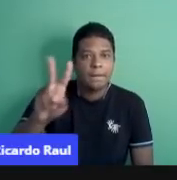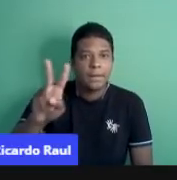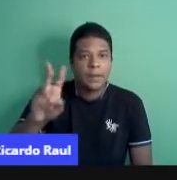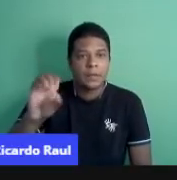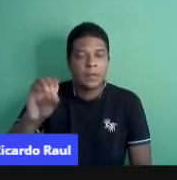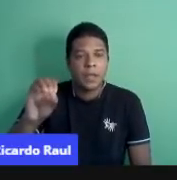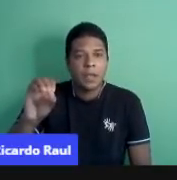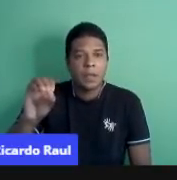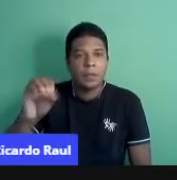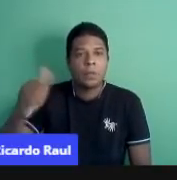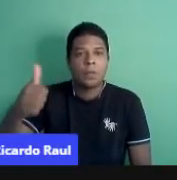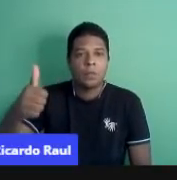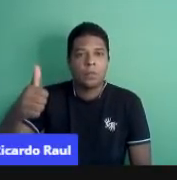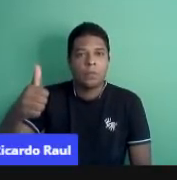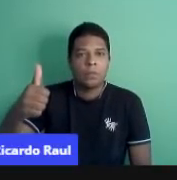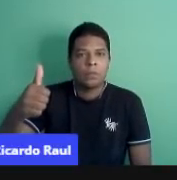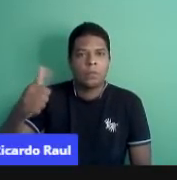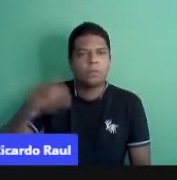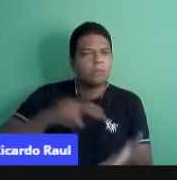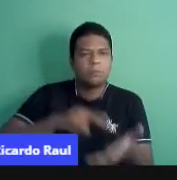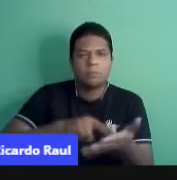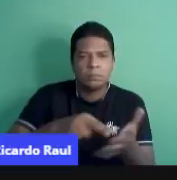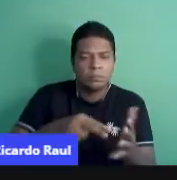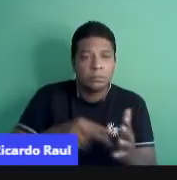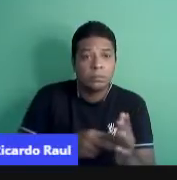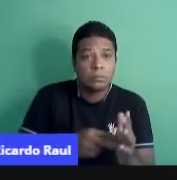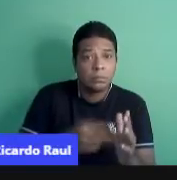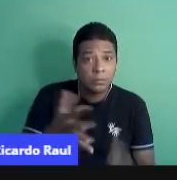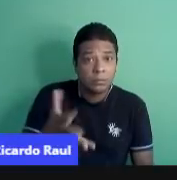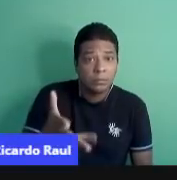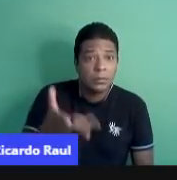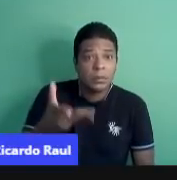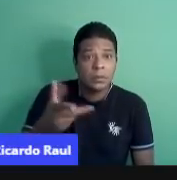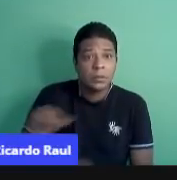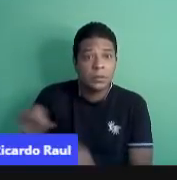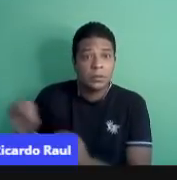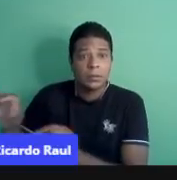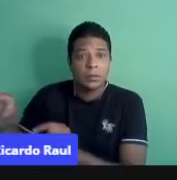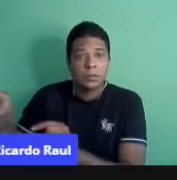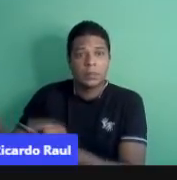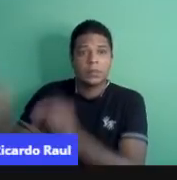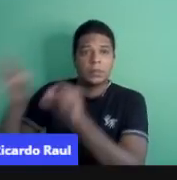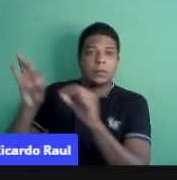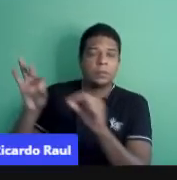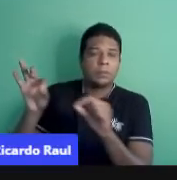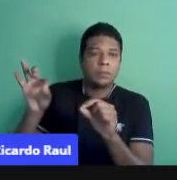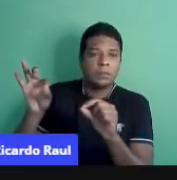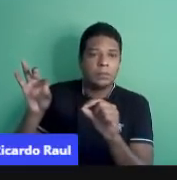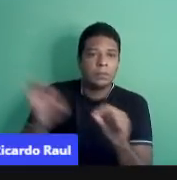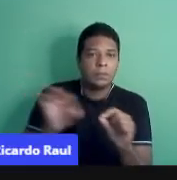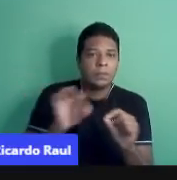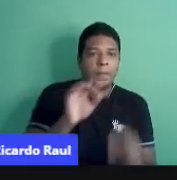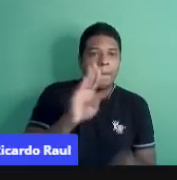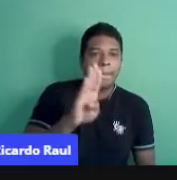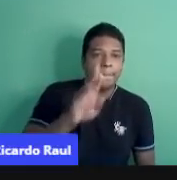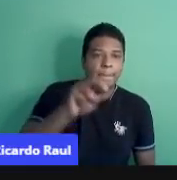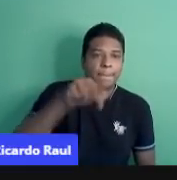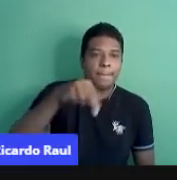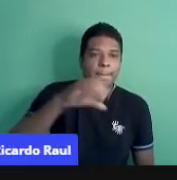AV01, ou seja, é uma habilidade tirada lá da